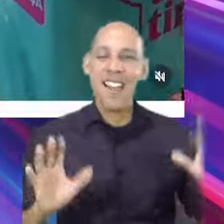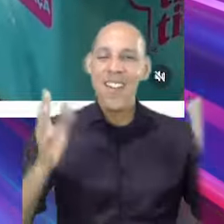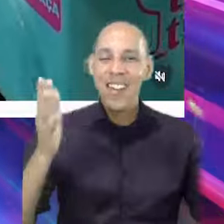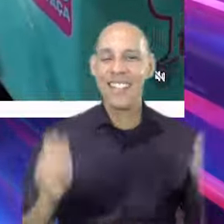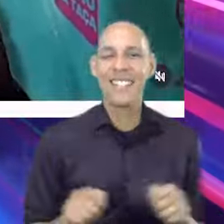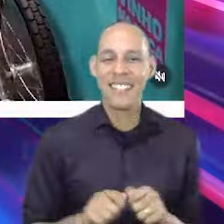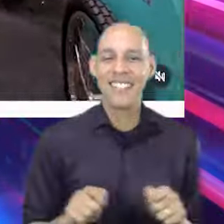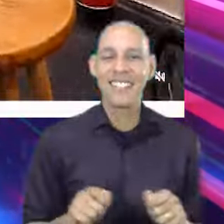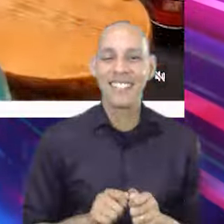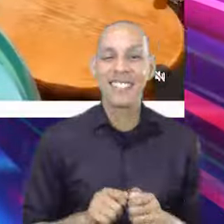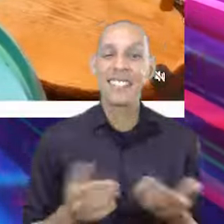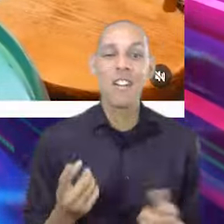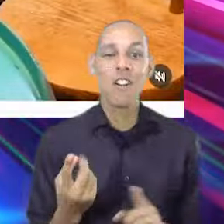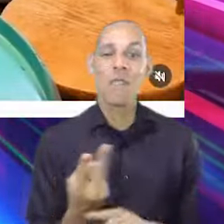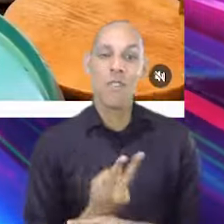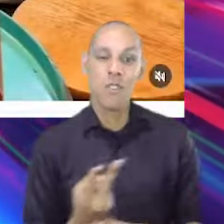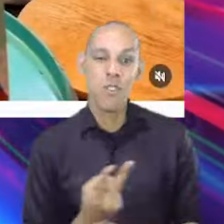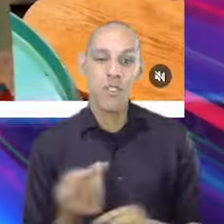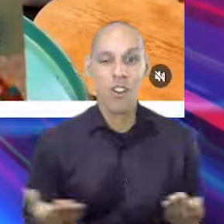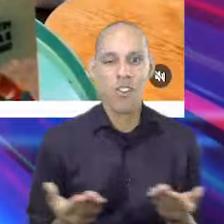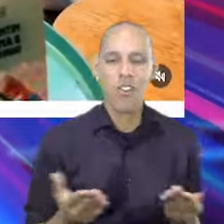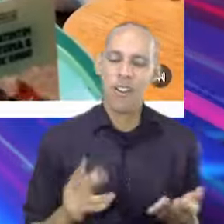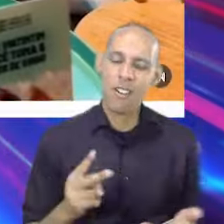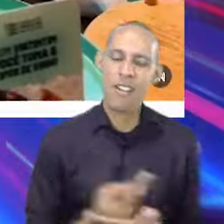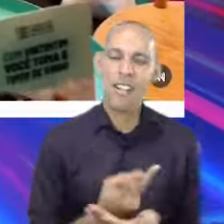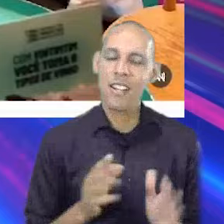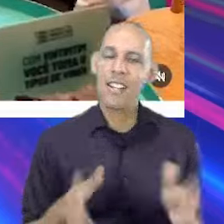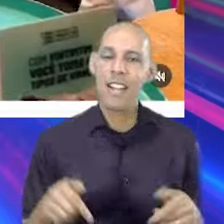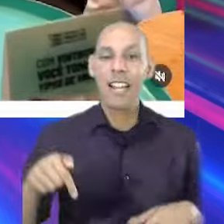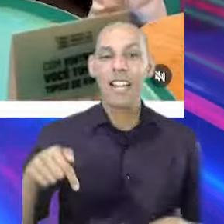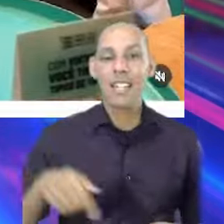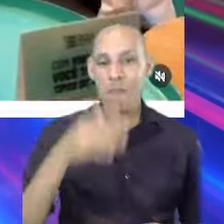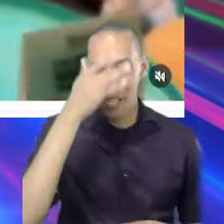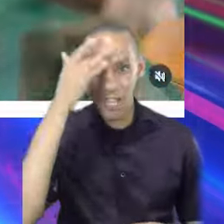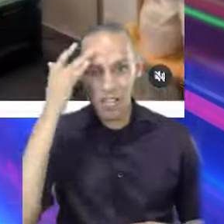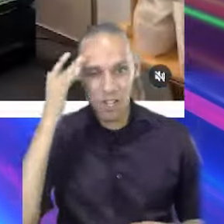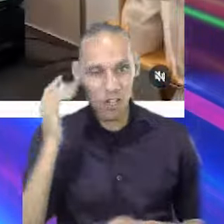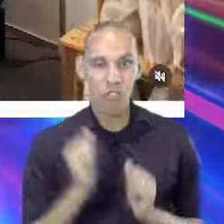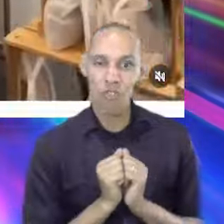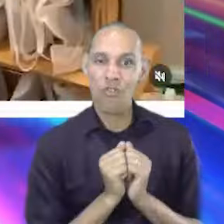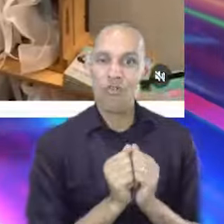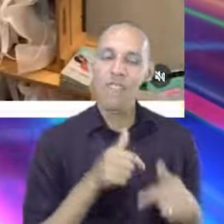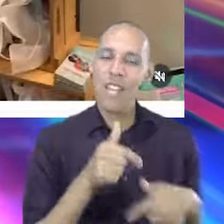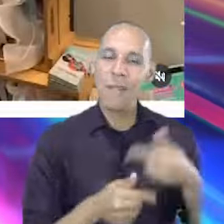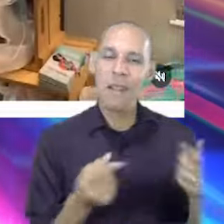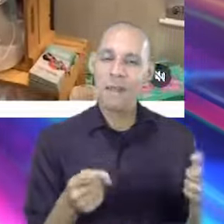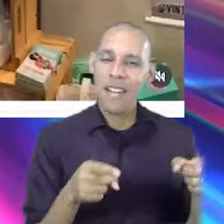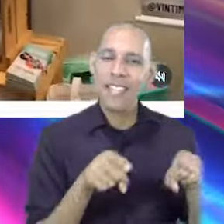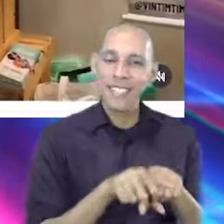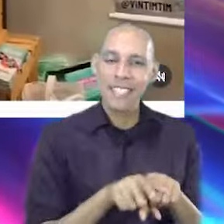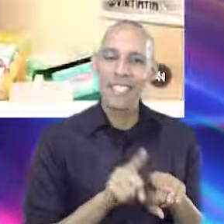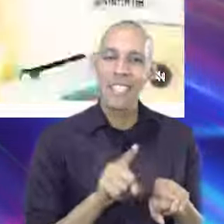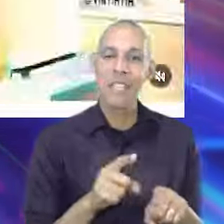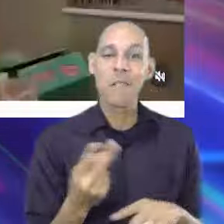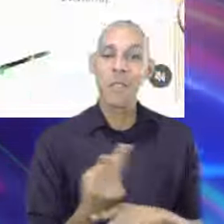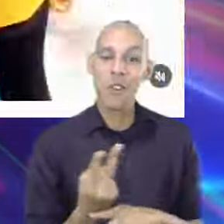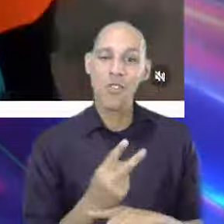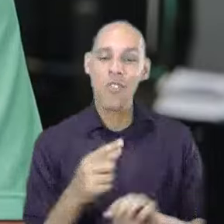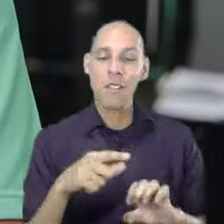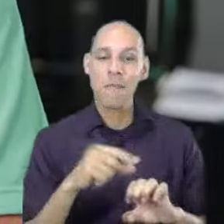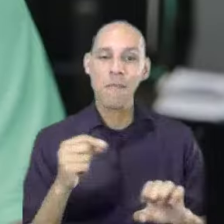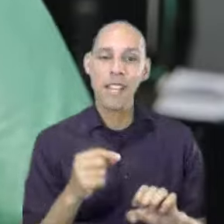já acontece isso com os licenciados que já estão aqui, as empresas procuram a gente, e nós passamos para os licenciados para que eles